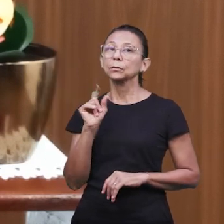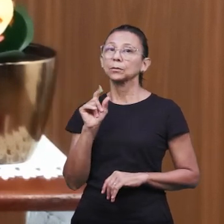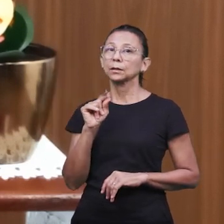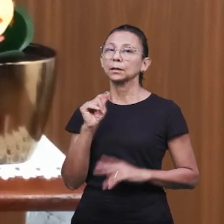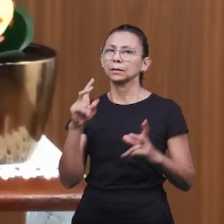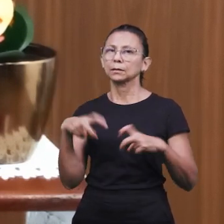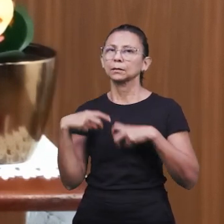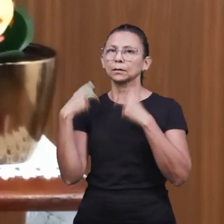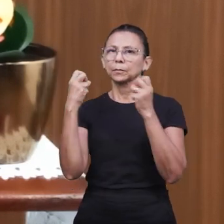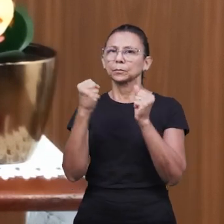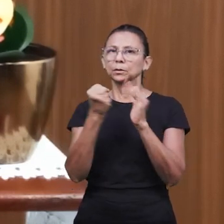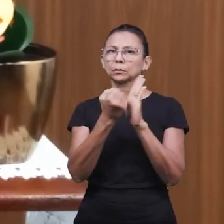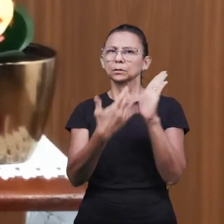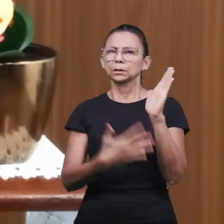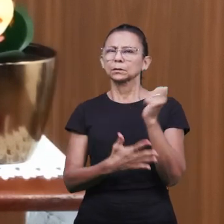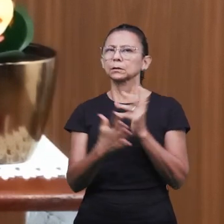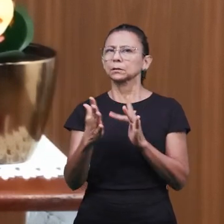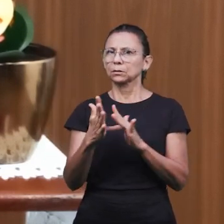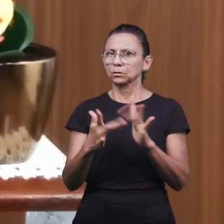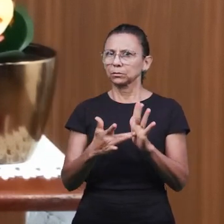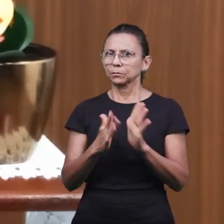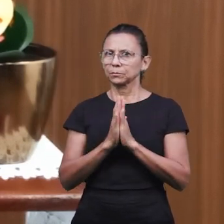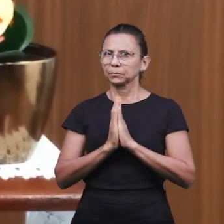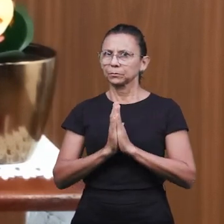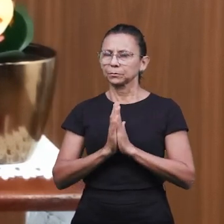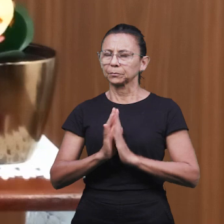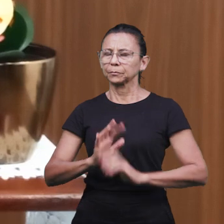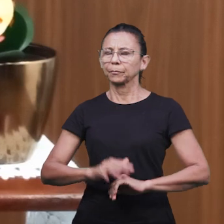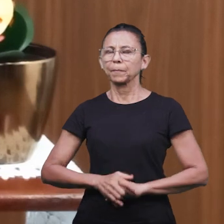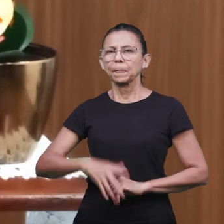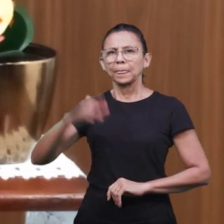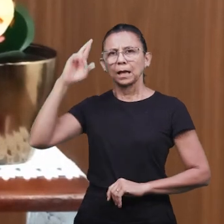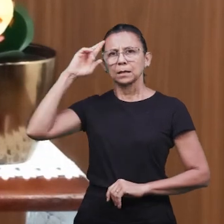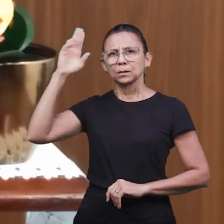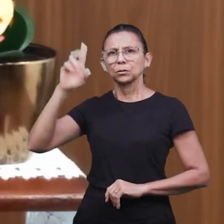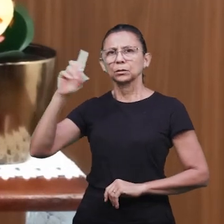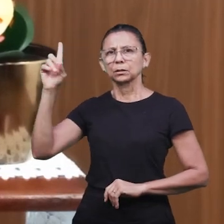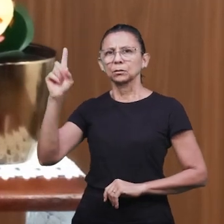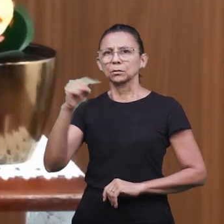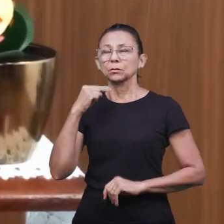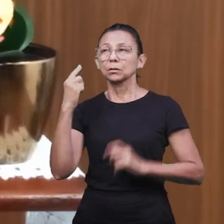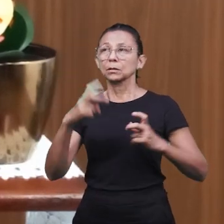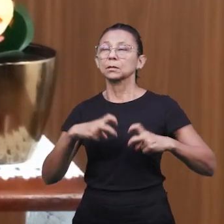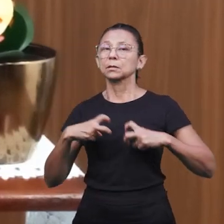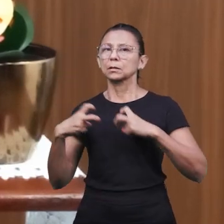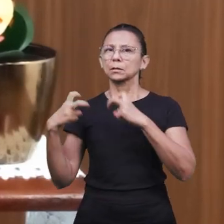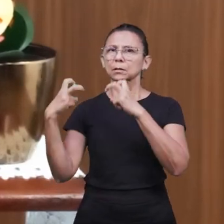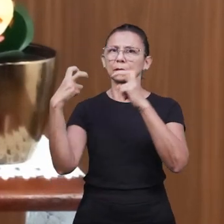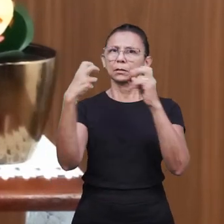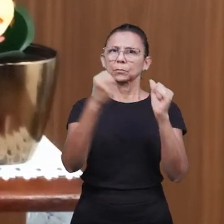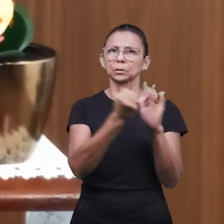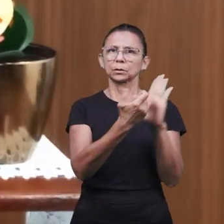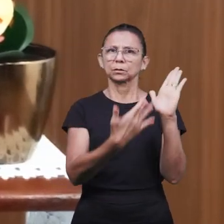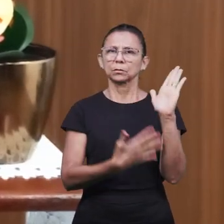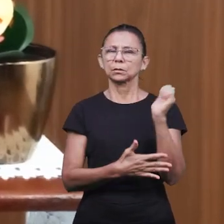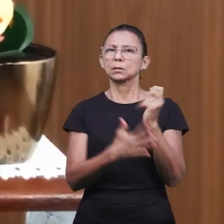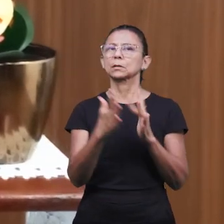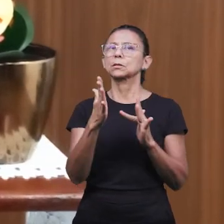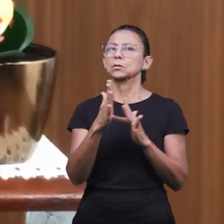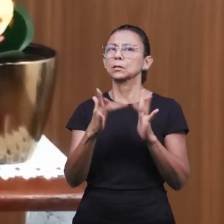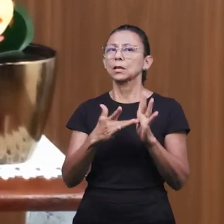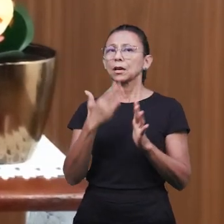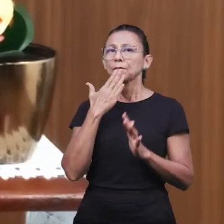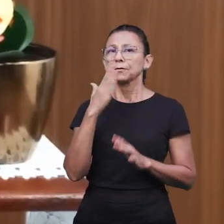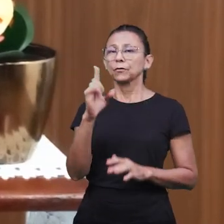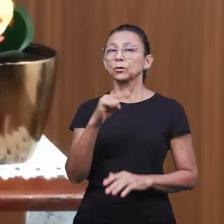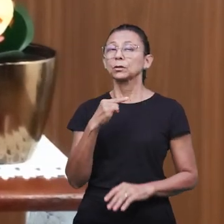pelo poder que há no sangue de Jesus. Vamos orar. Senhor Deus, nós clamamos pelo poder que há no sangue de